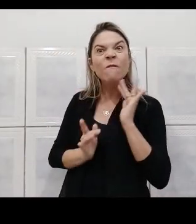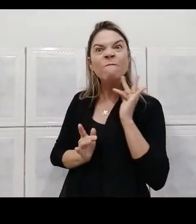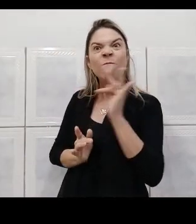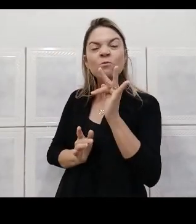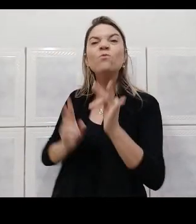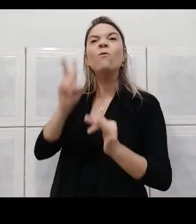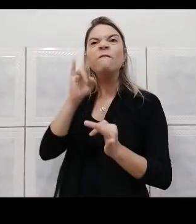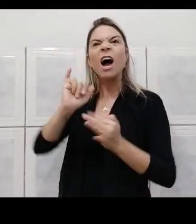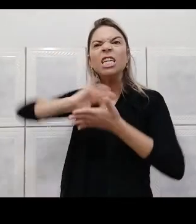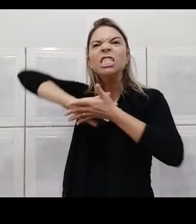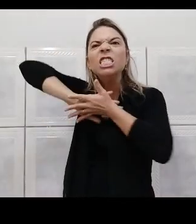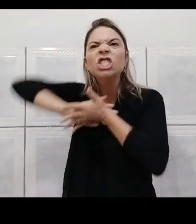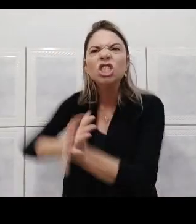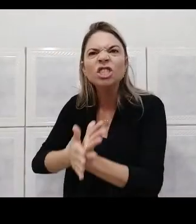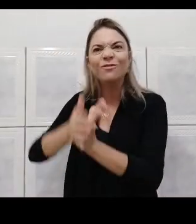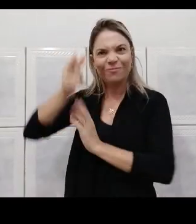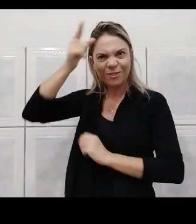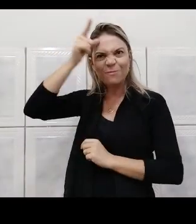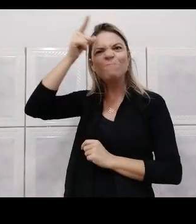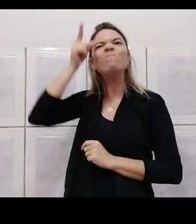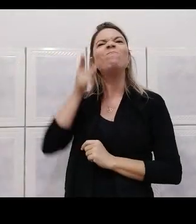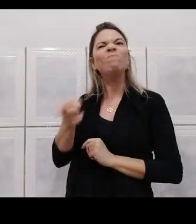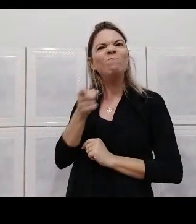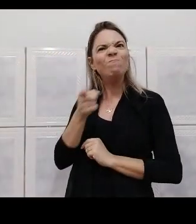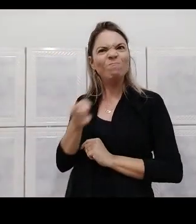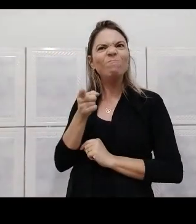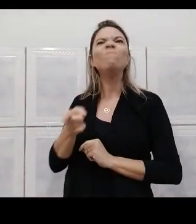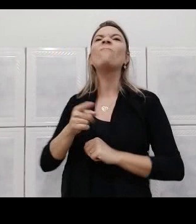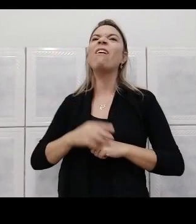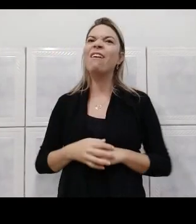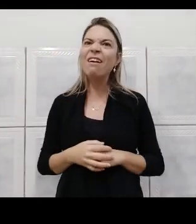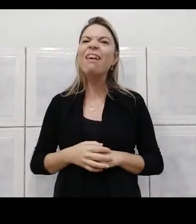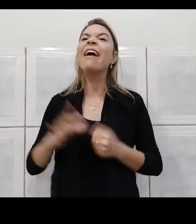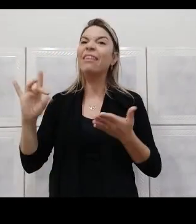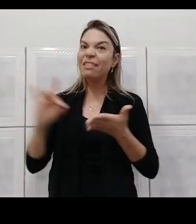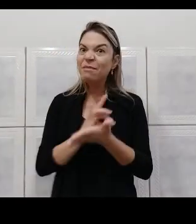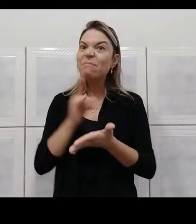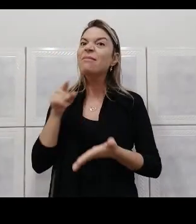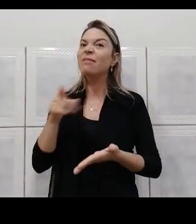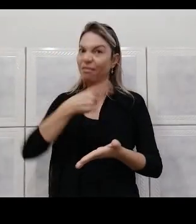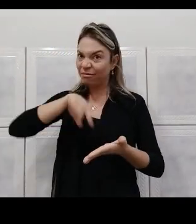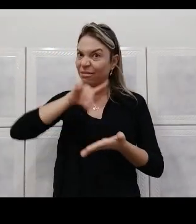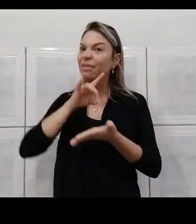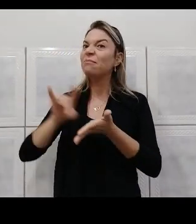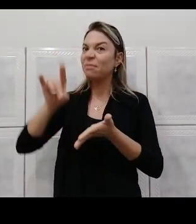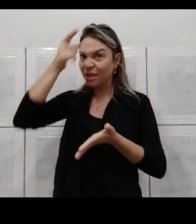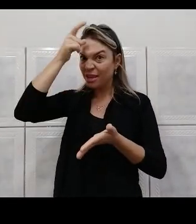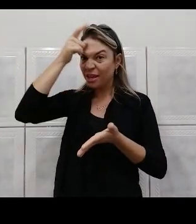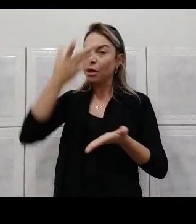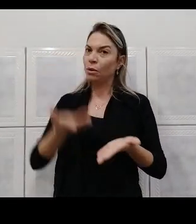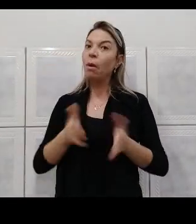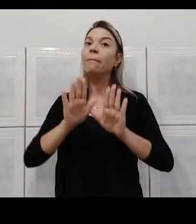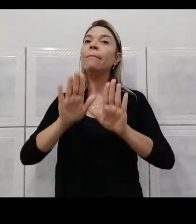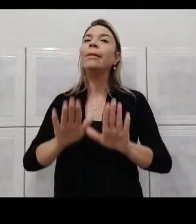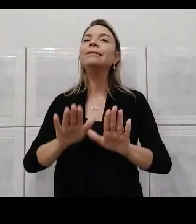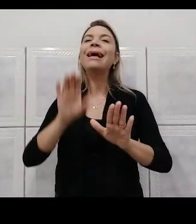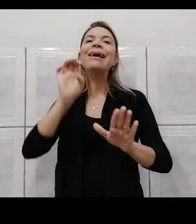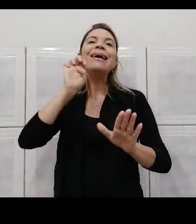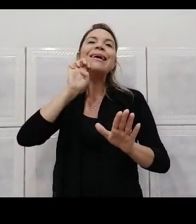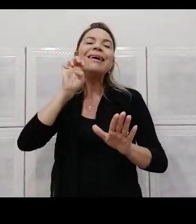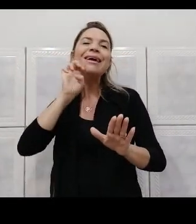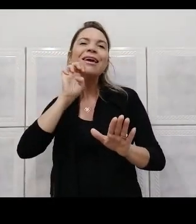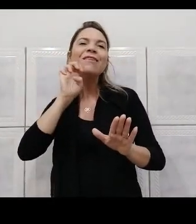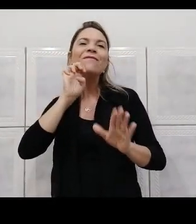o inimigo do homem. A palavra de Deus nos mostra então que Eva poderia pensar